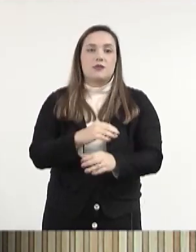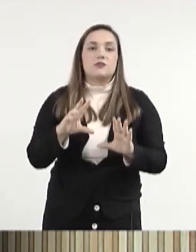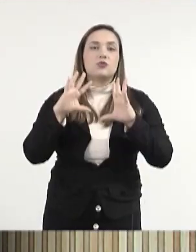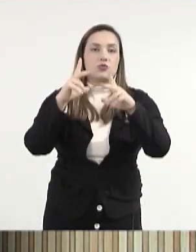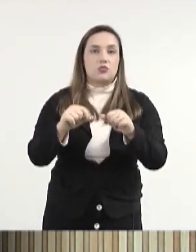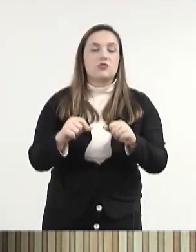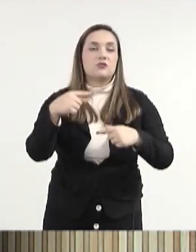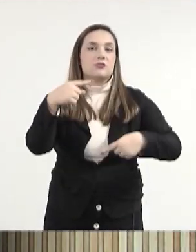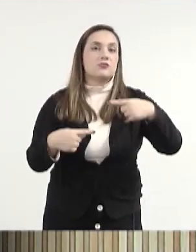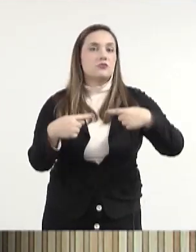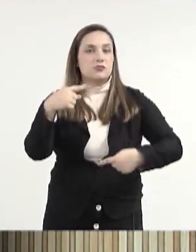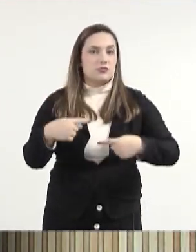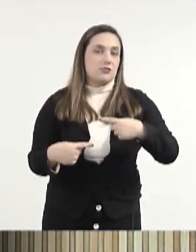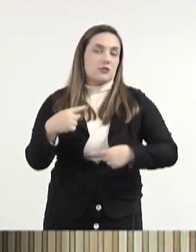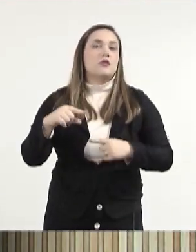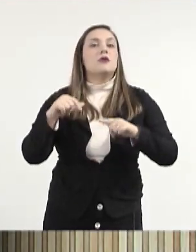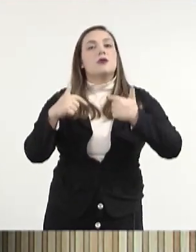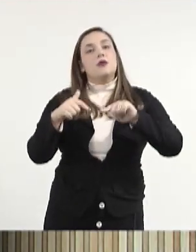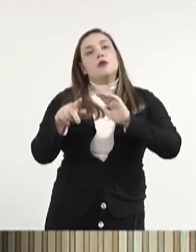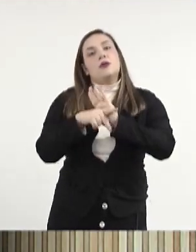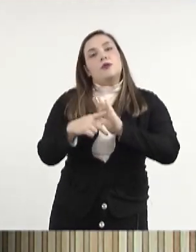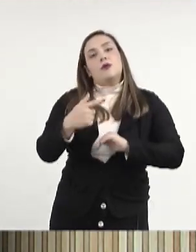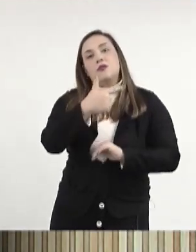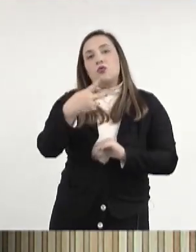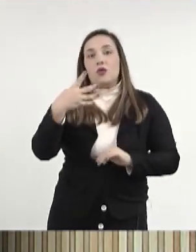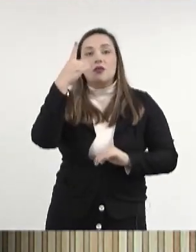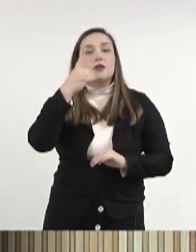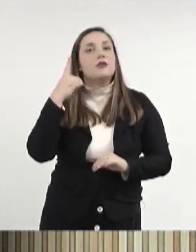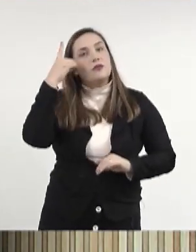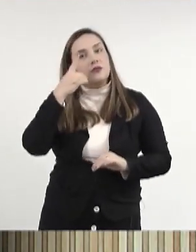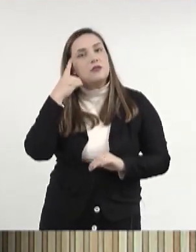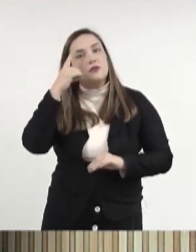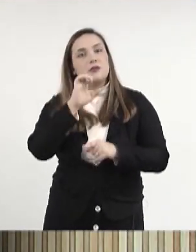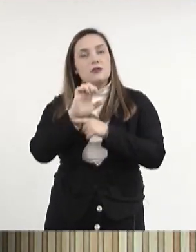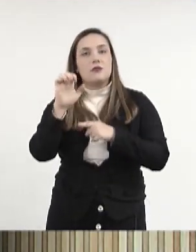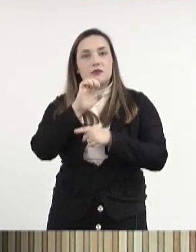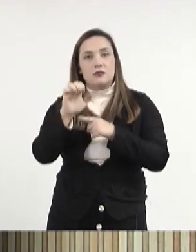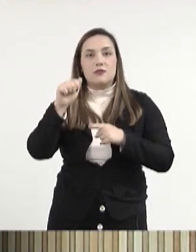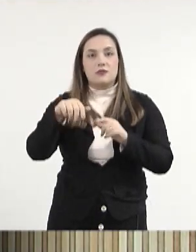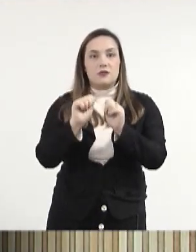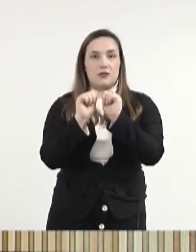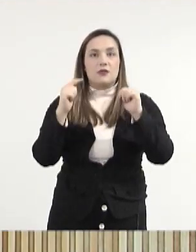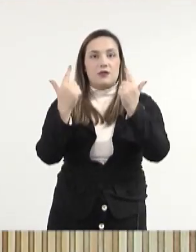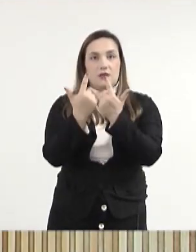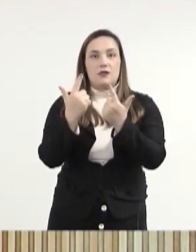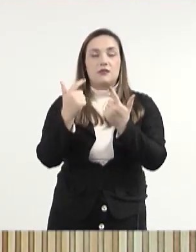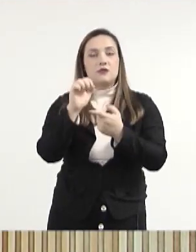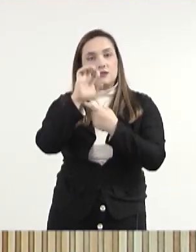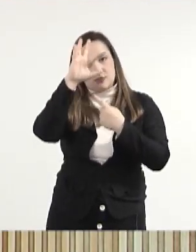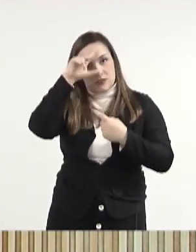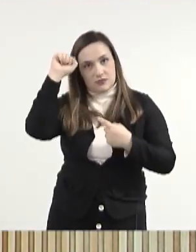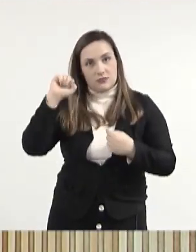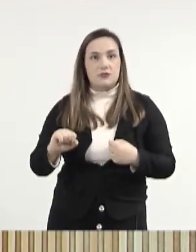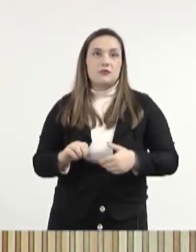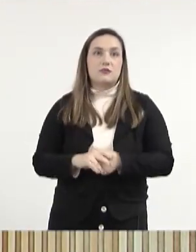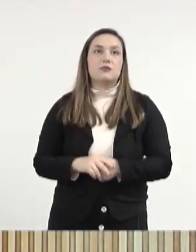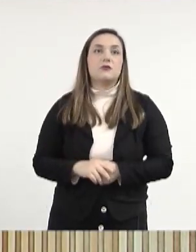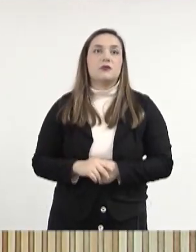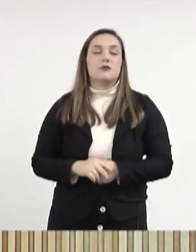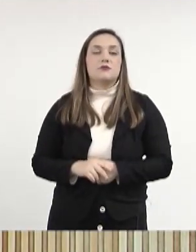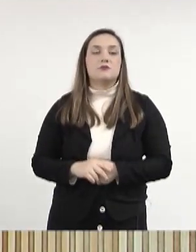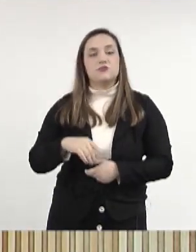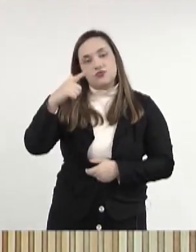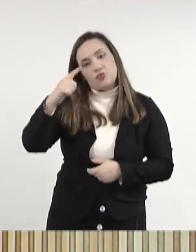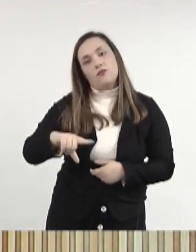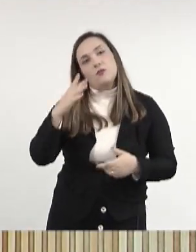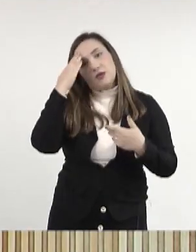das principais discussões, as ações dos 24 deputados estaduais aqui na Assembleia Legislativa de Mato Grosso do Sul.